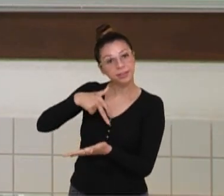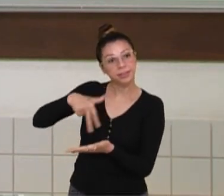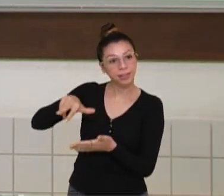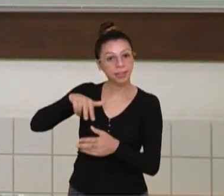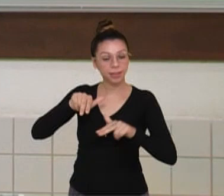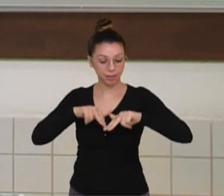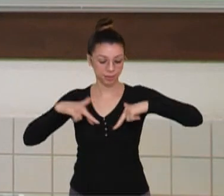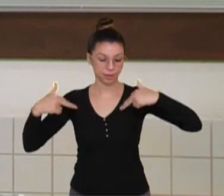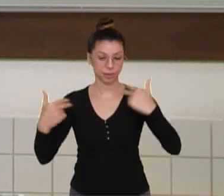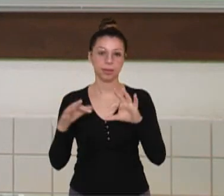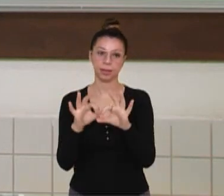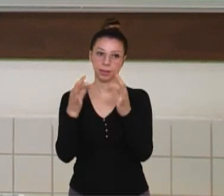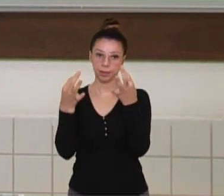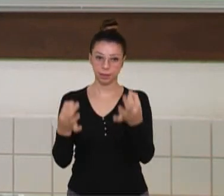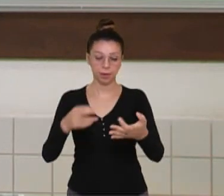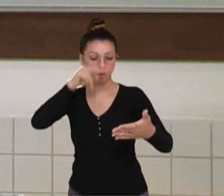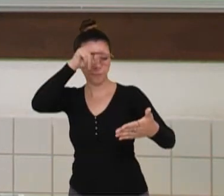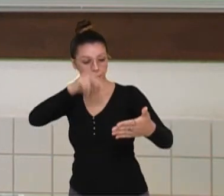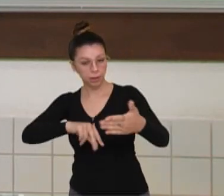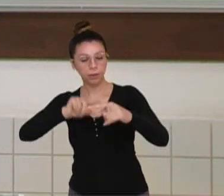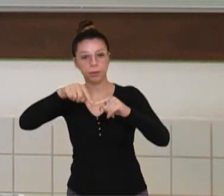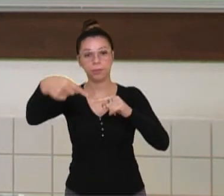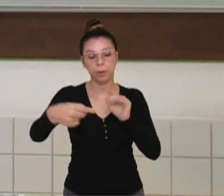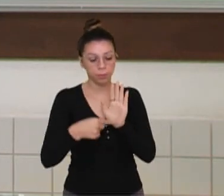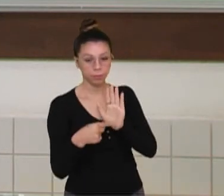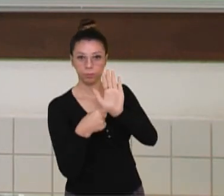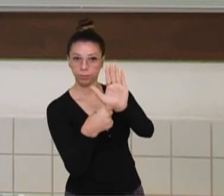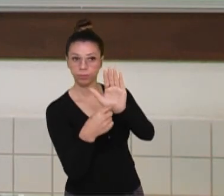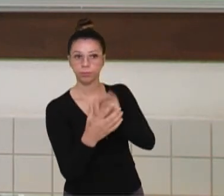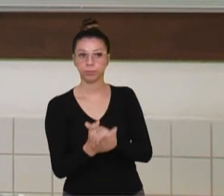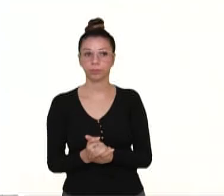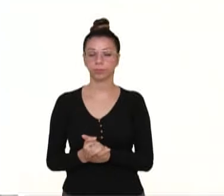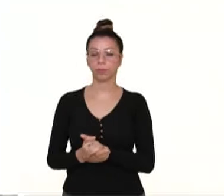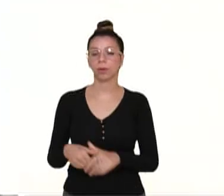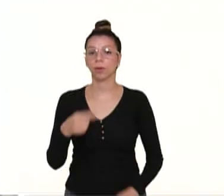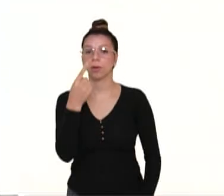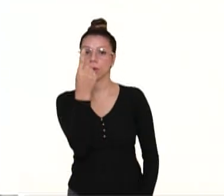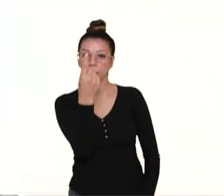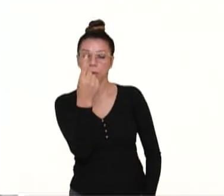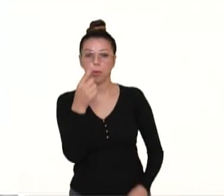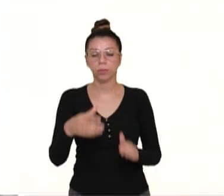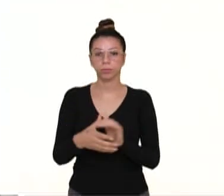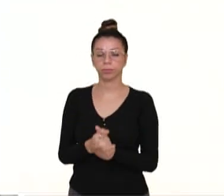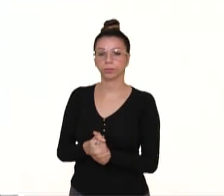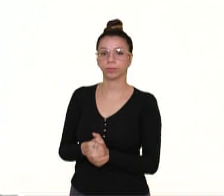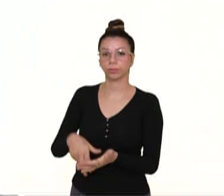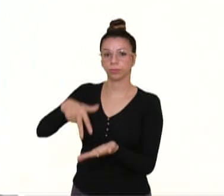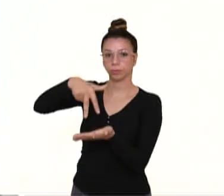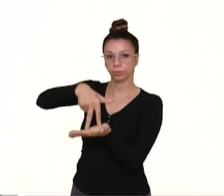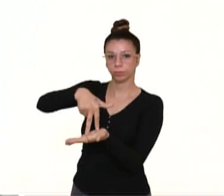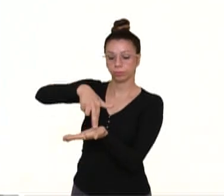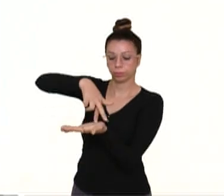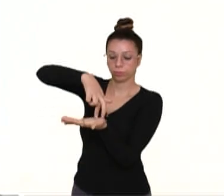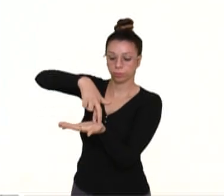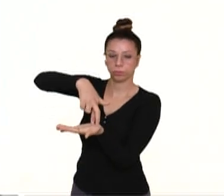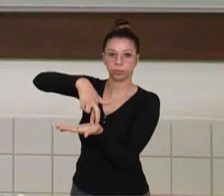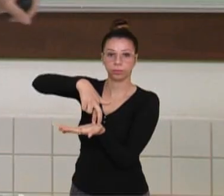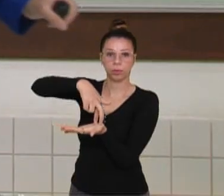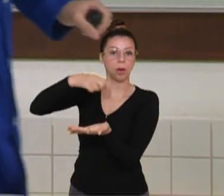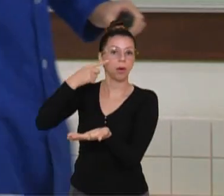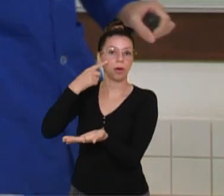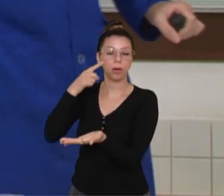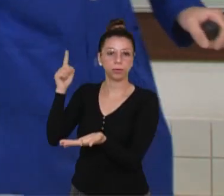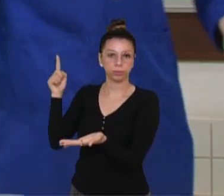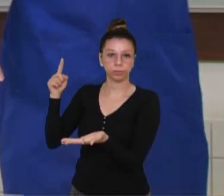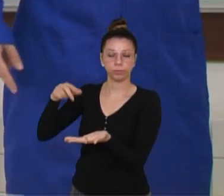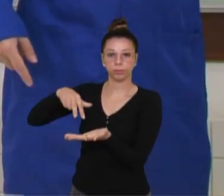simples. Então antes eu vou ler e depois eu vou mostrar para vocês. 1, perna esquerda, cruza pisando à frente. Deixa eu vir aqui, ó.